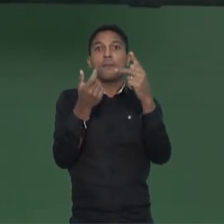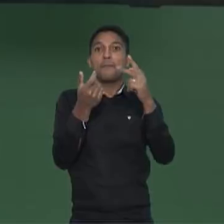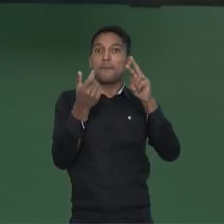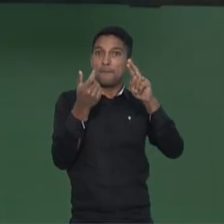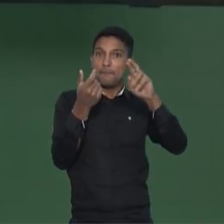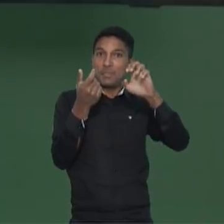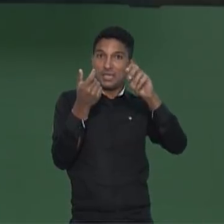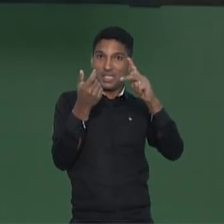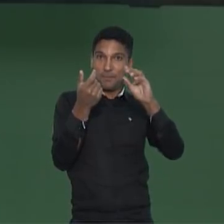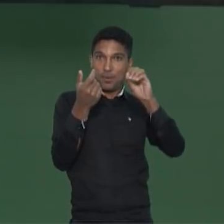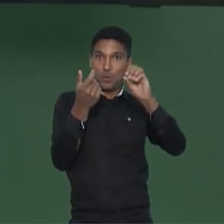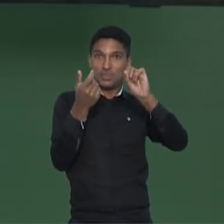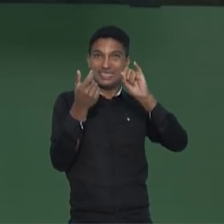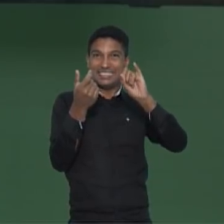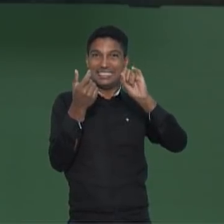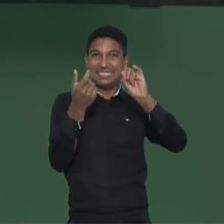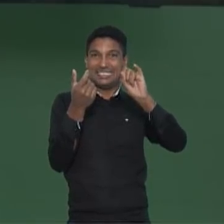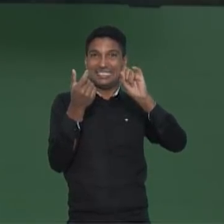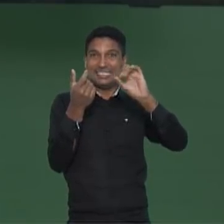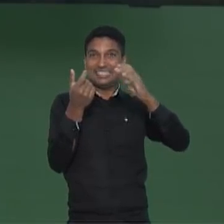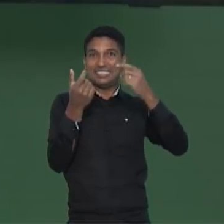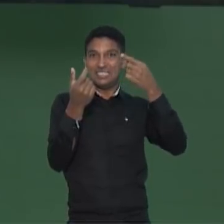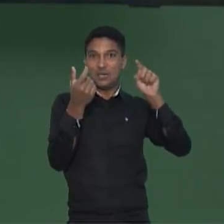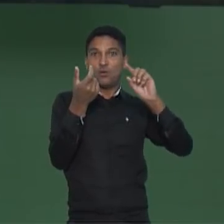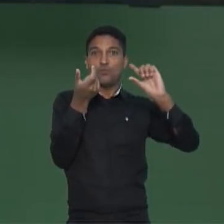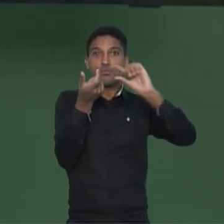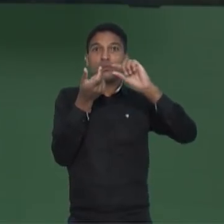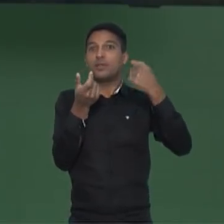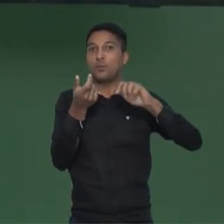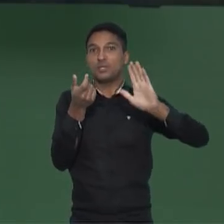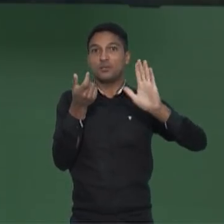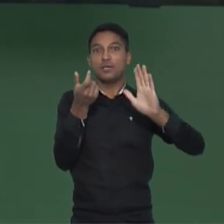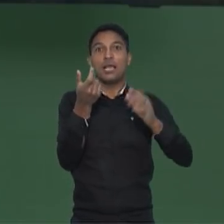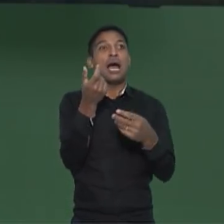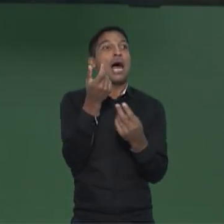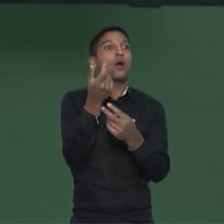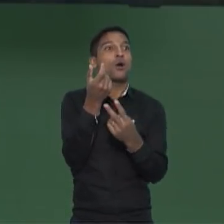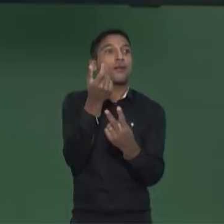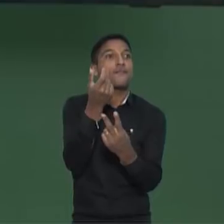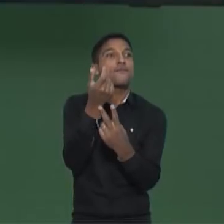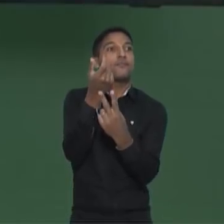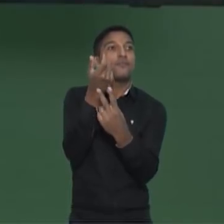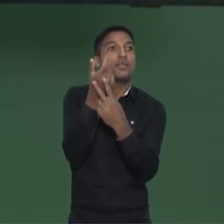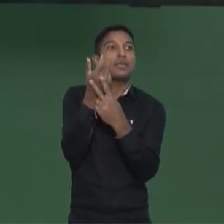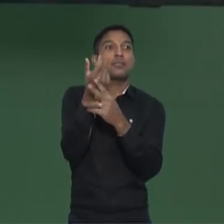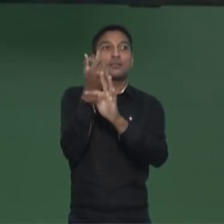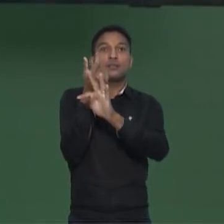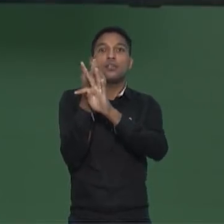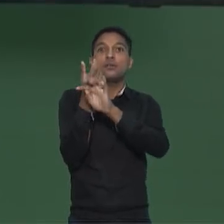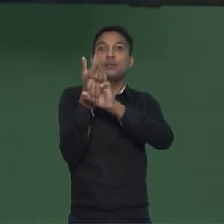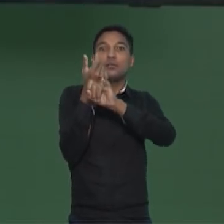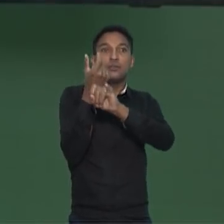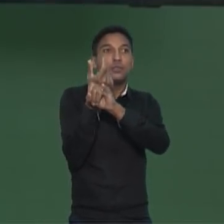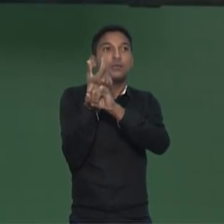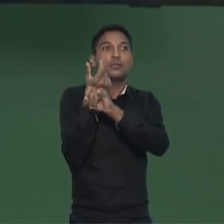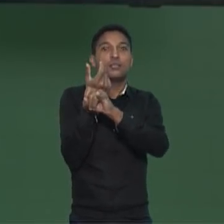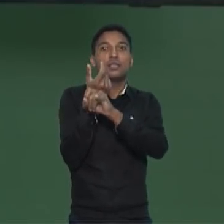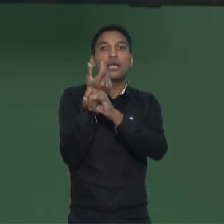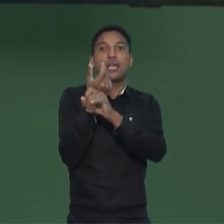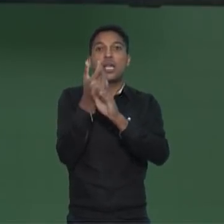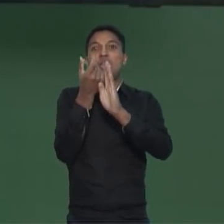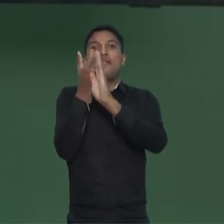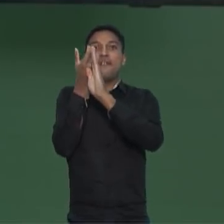preposição. Diferente do próximo, que é o verbo transitivo indireto. Ele é indireto justamente porque ele pede